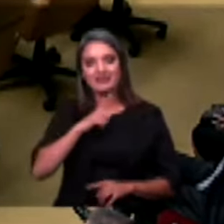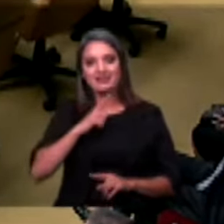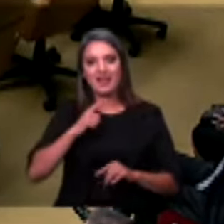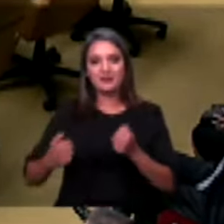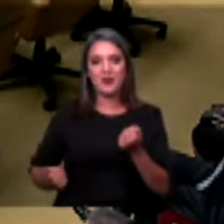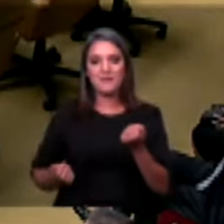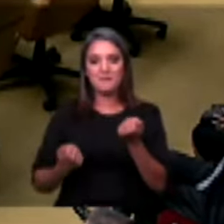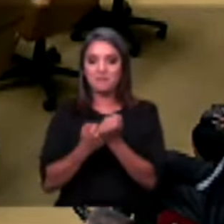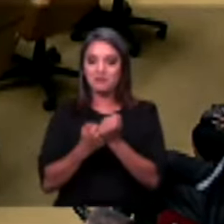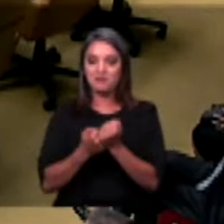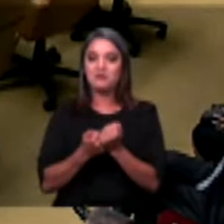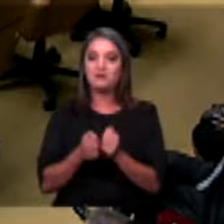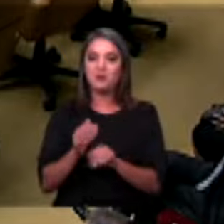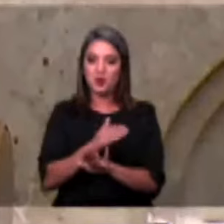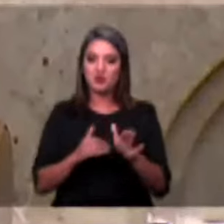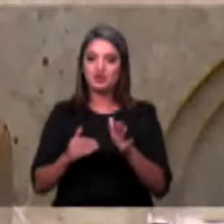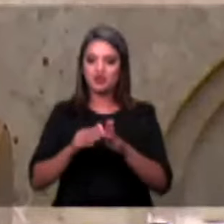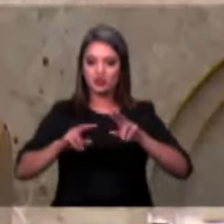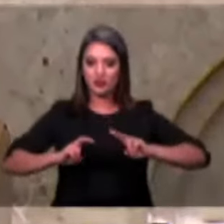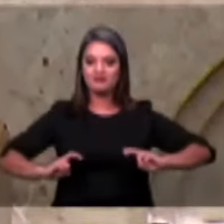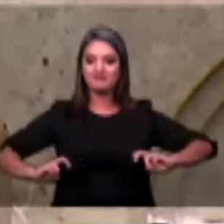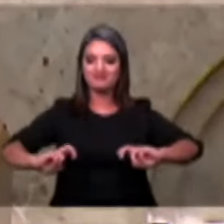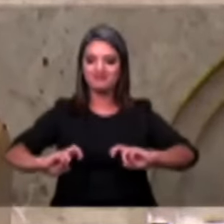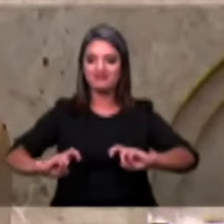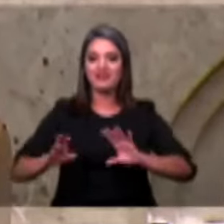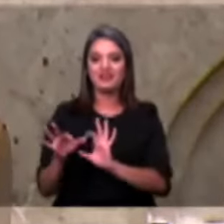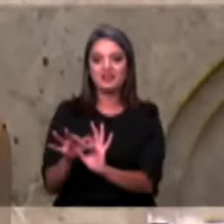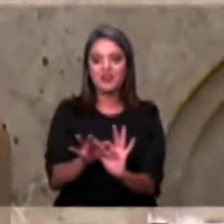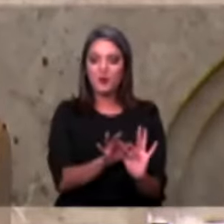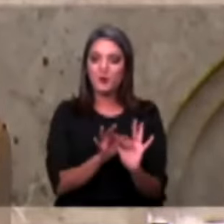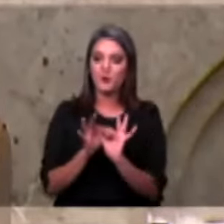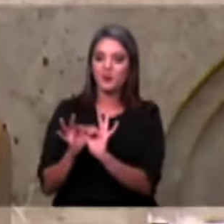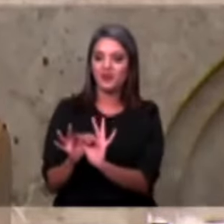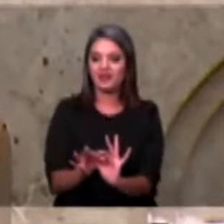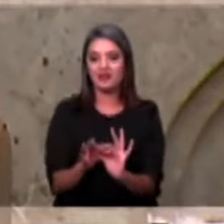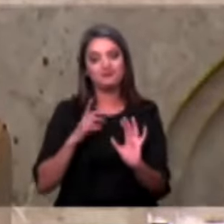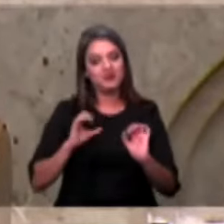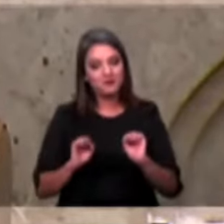com o apoio de todos na unidade que fortalece a instituição.